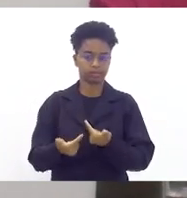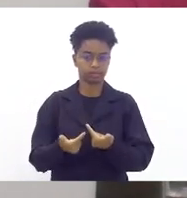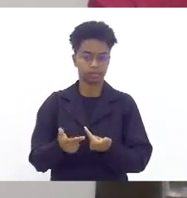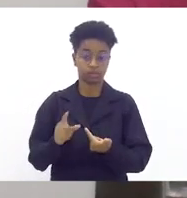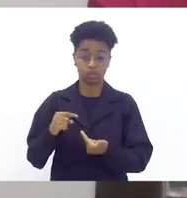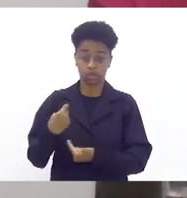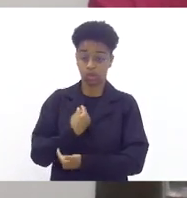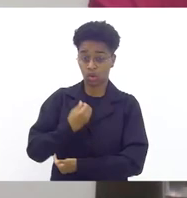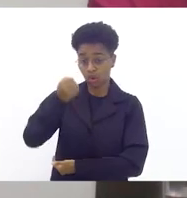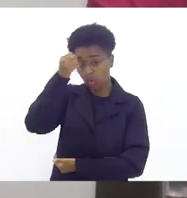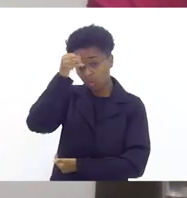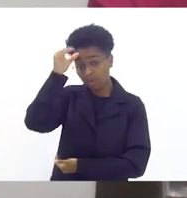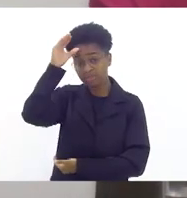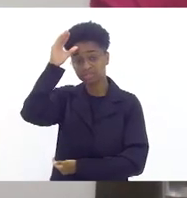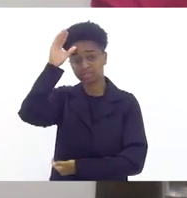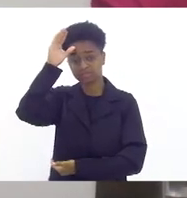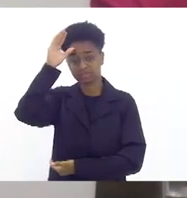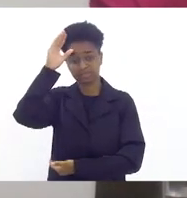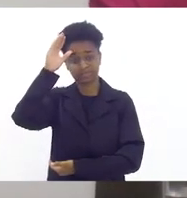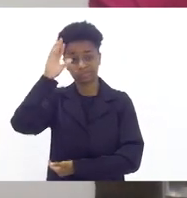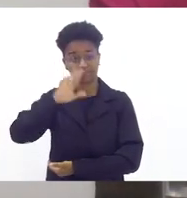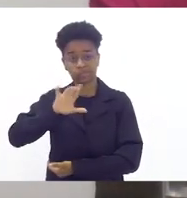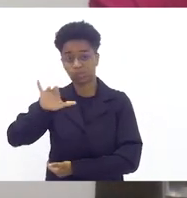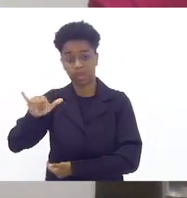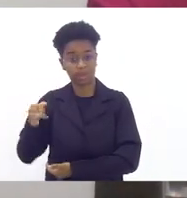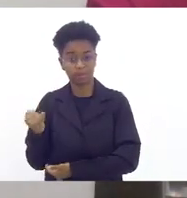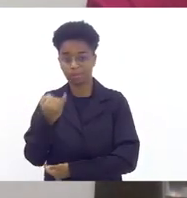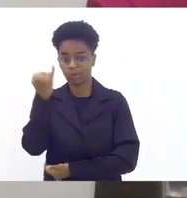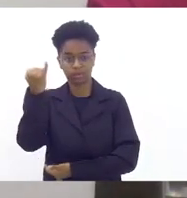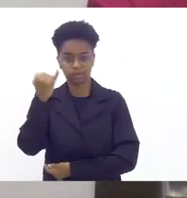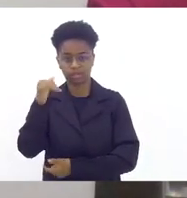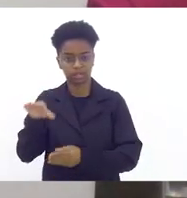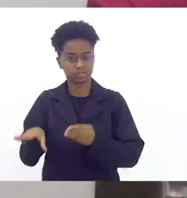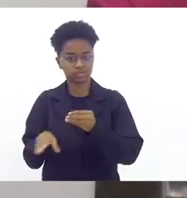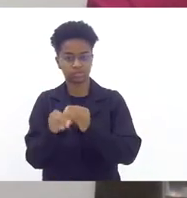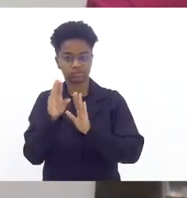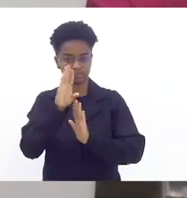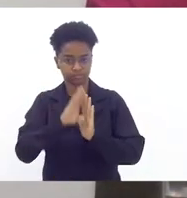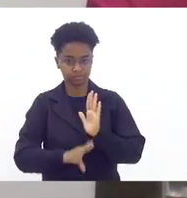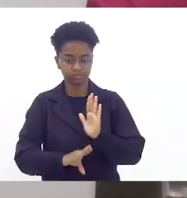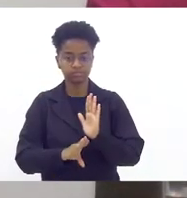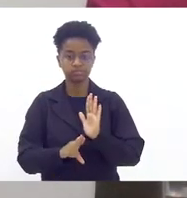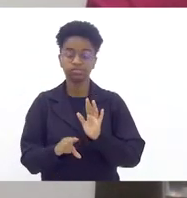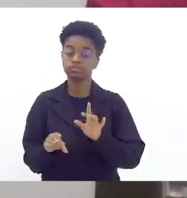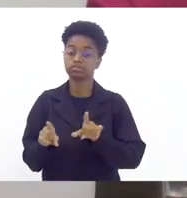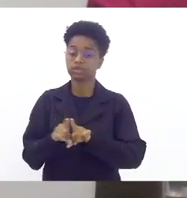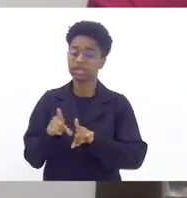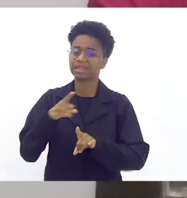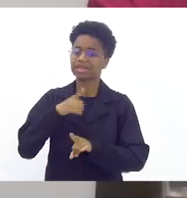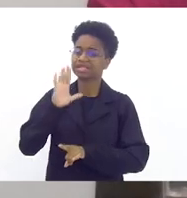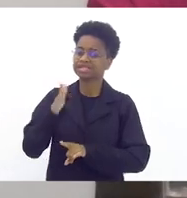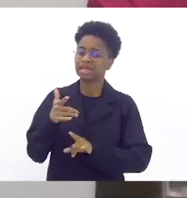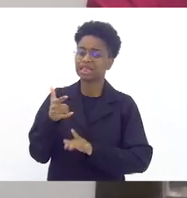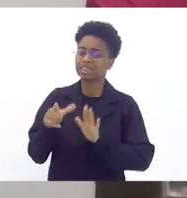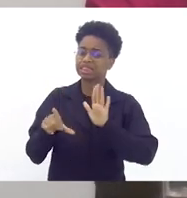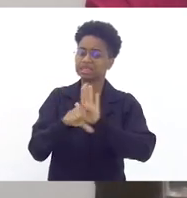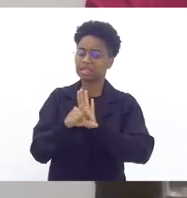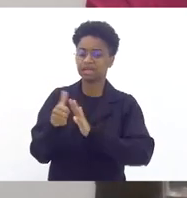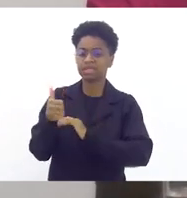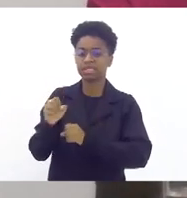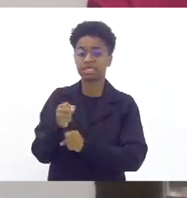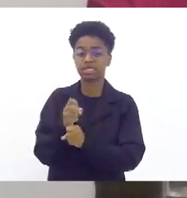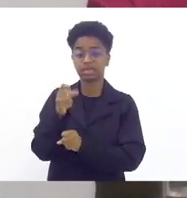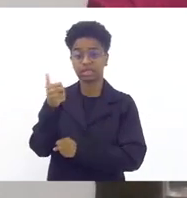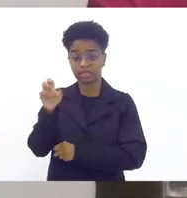saberes não são pertinentes para compor um currículo, temos uma lei há 15 anos, a lei 11.645,